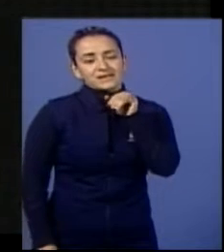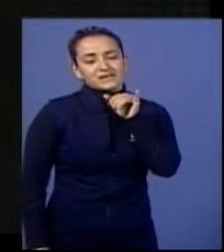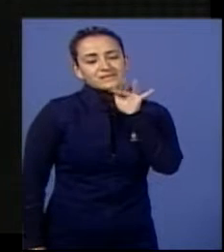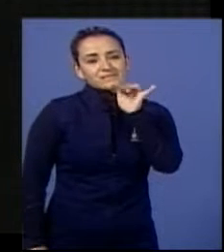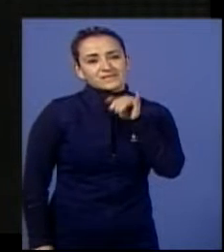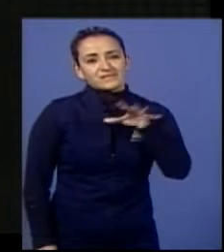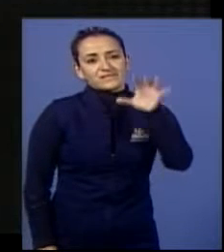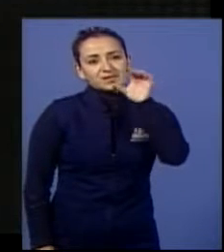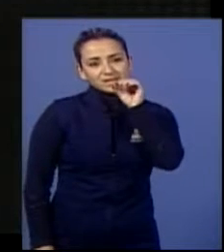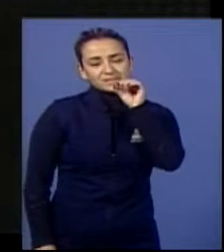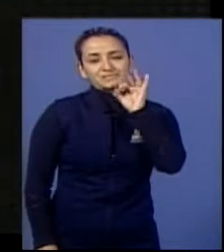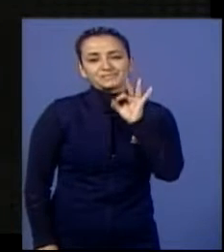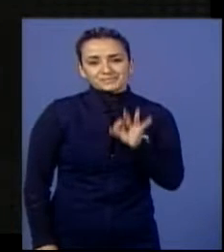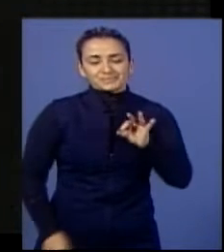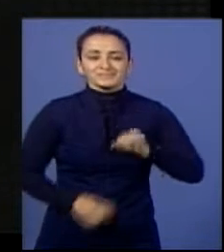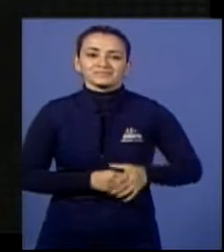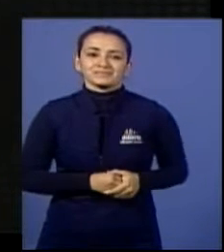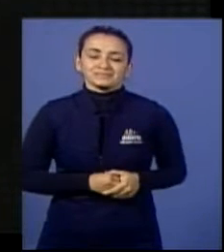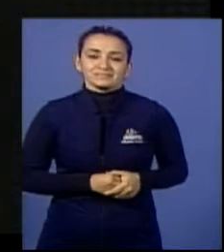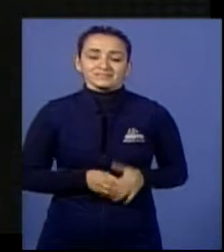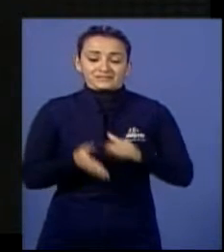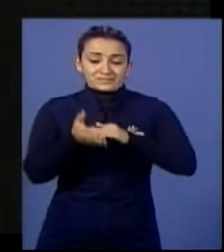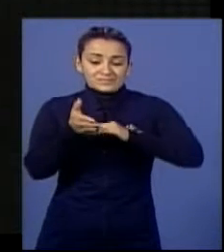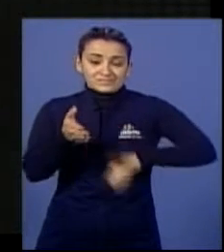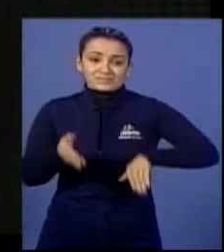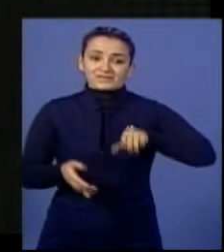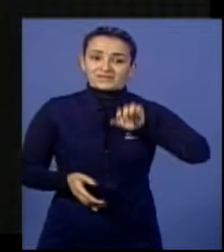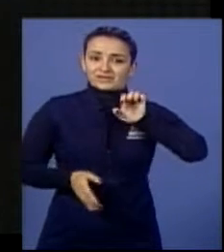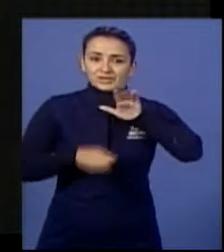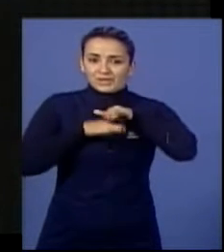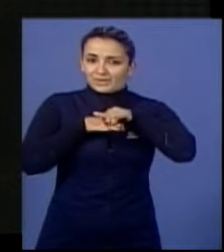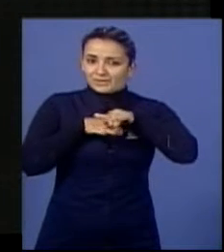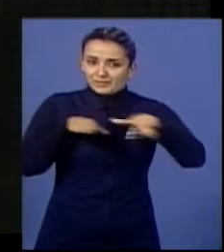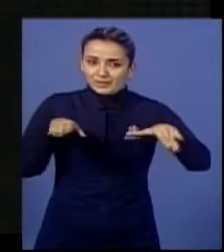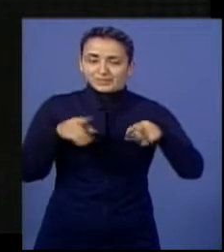indica a ramificação. Beleza. Estou eliminando o que você me ensinou. Aqui também.